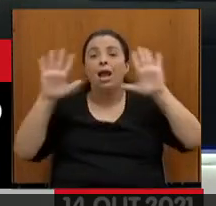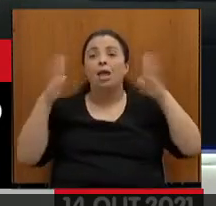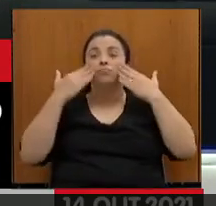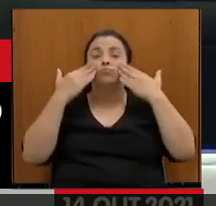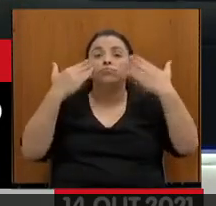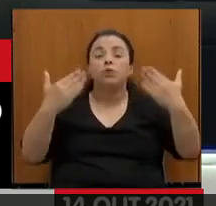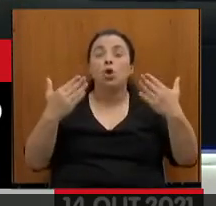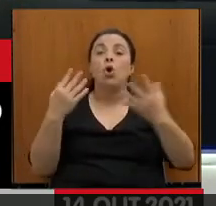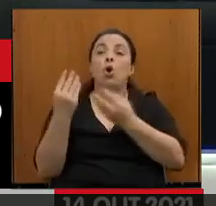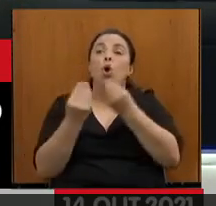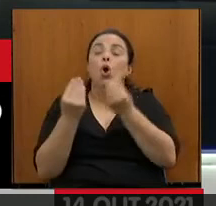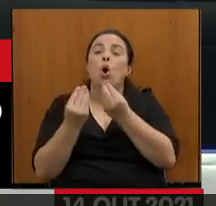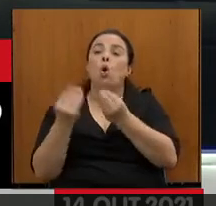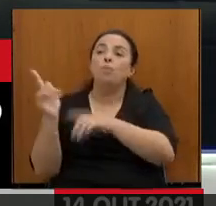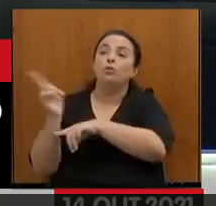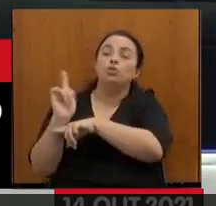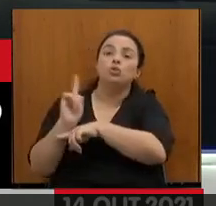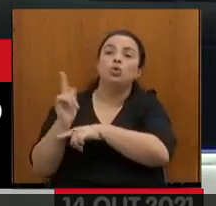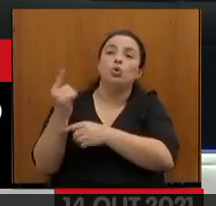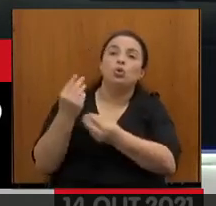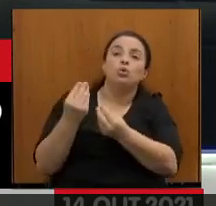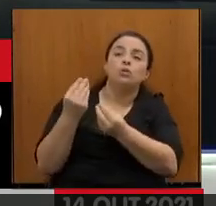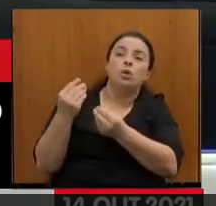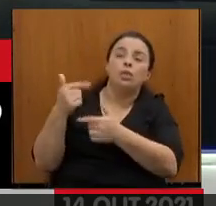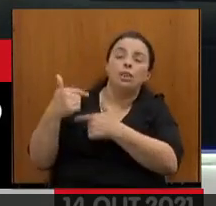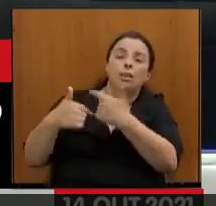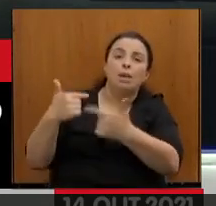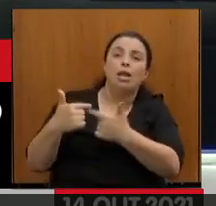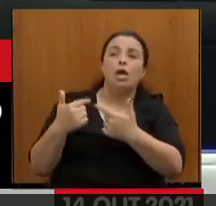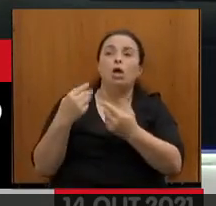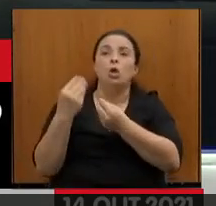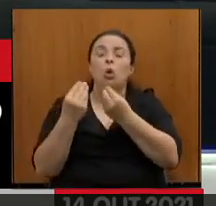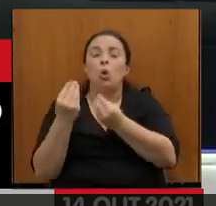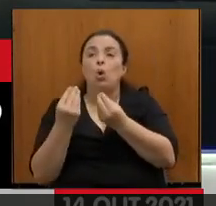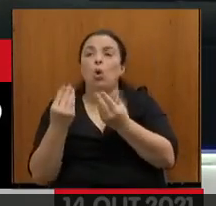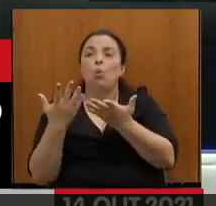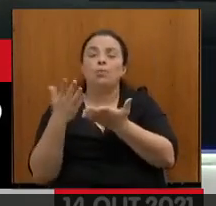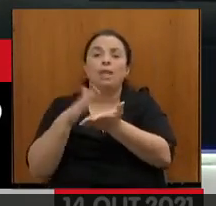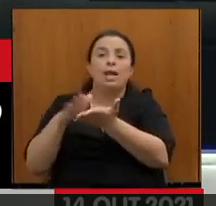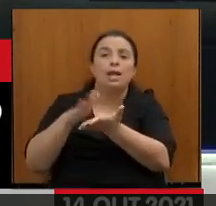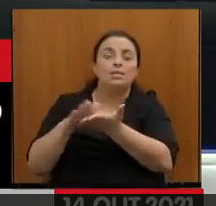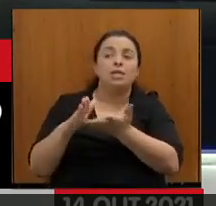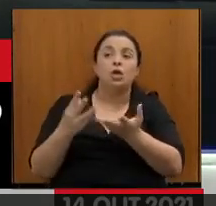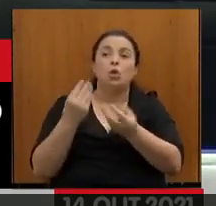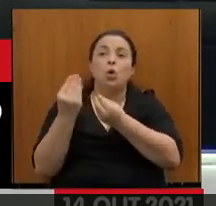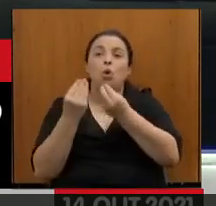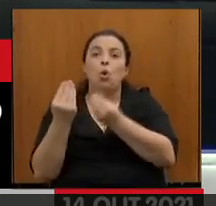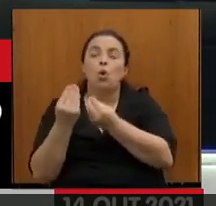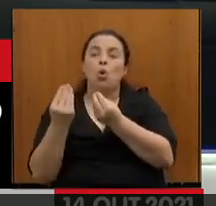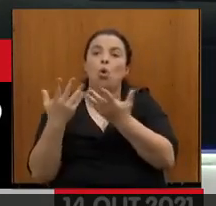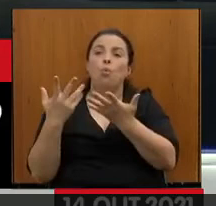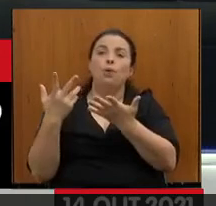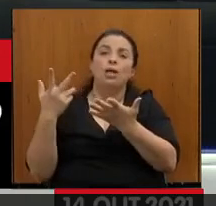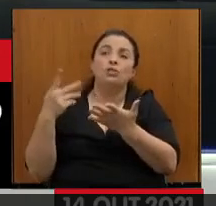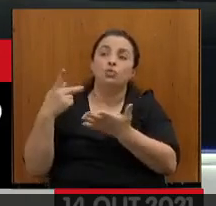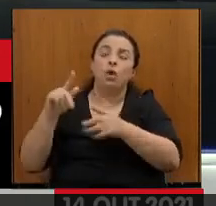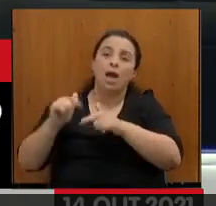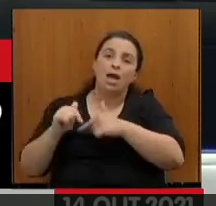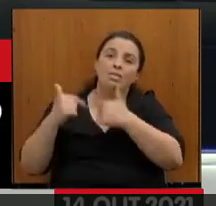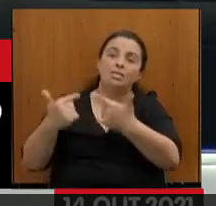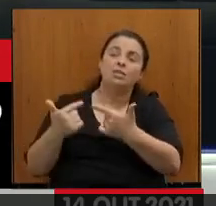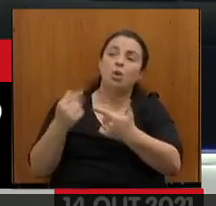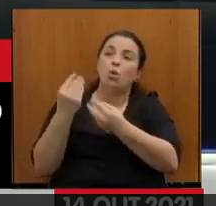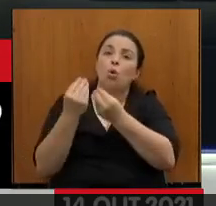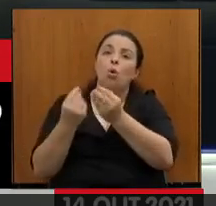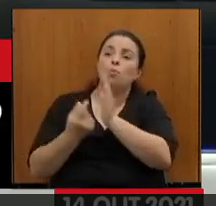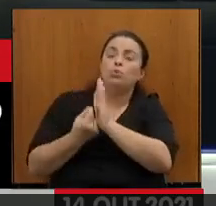essa questão dos repasses atrasados, mas também da execução fidedigna do orçamento